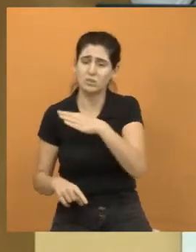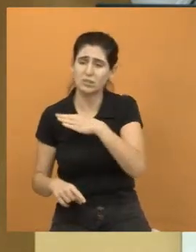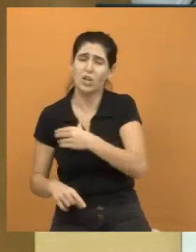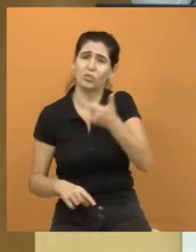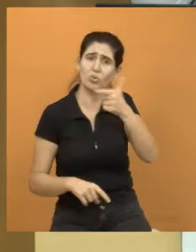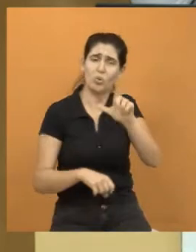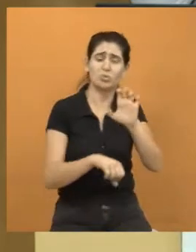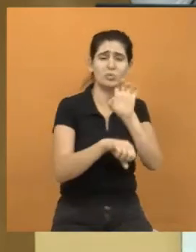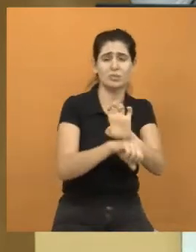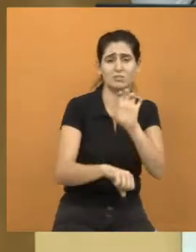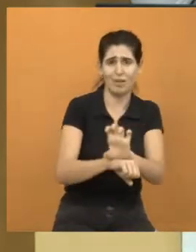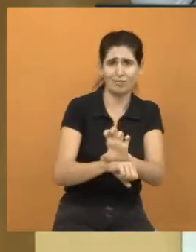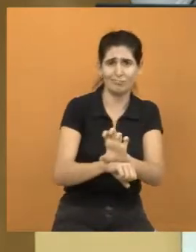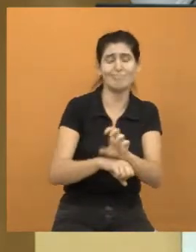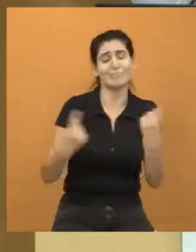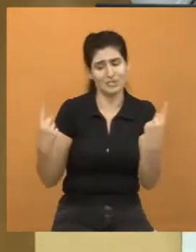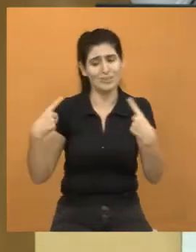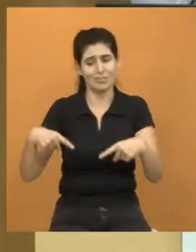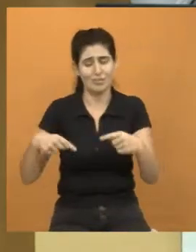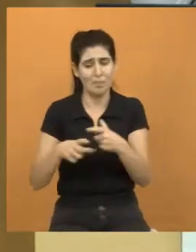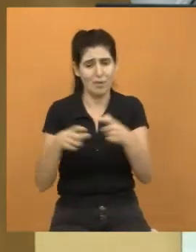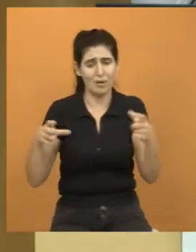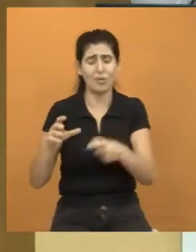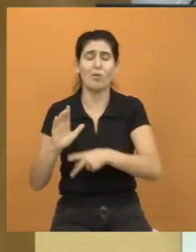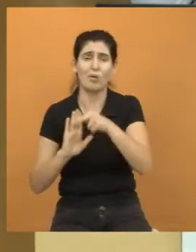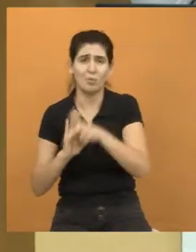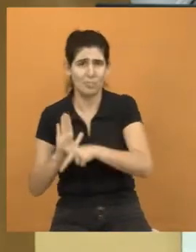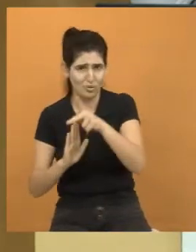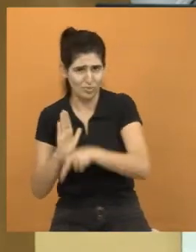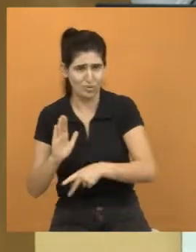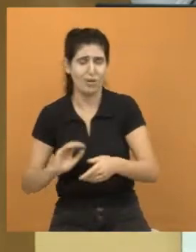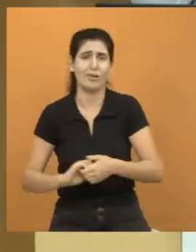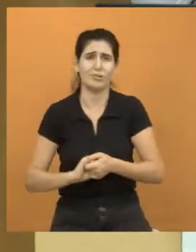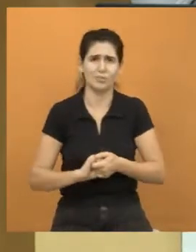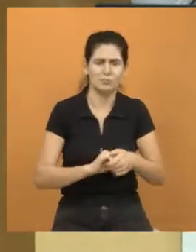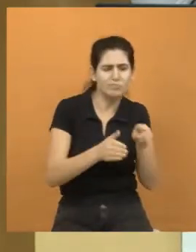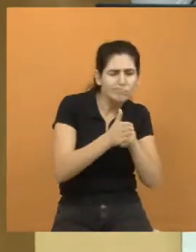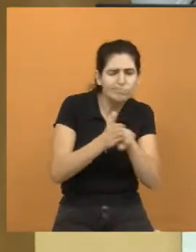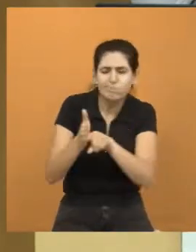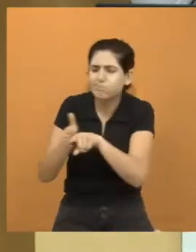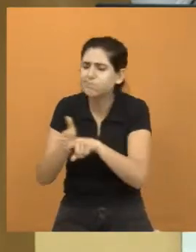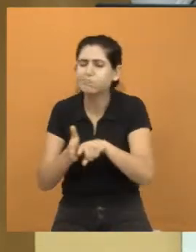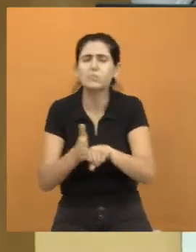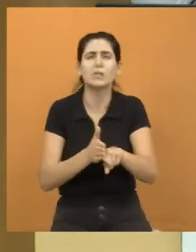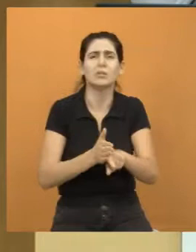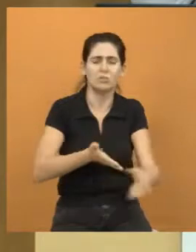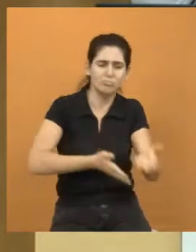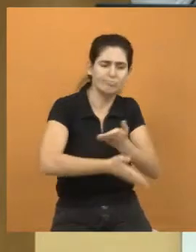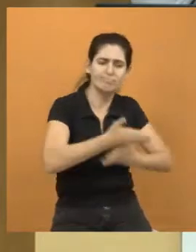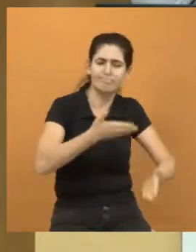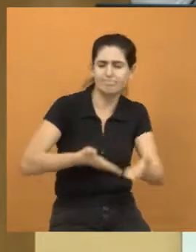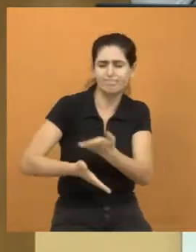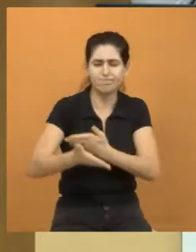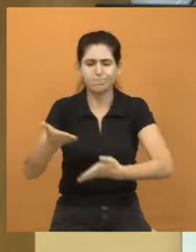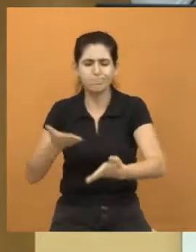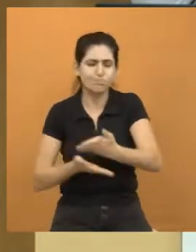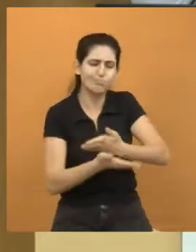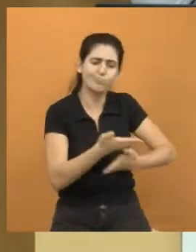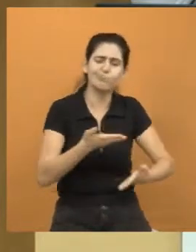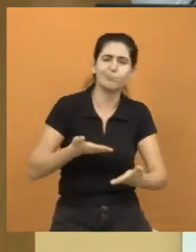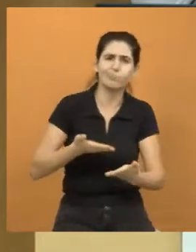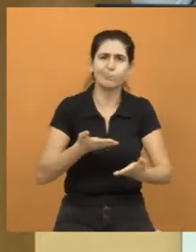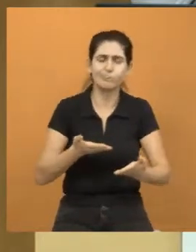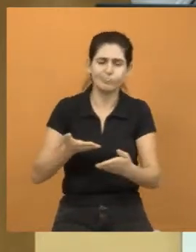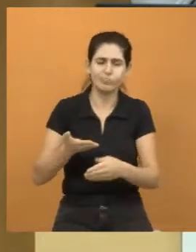esse é o desafio maior desse projeto. Mapear e fazer eles se comunicarem entre si e a